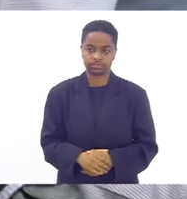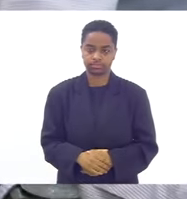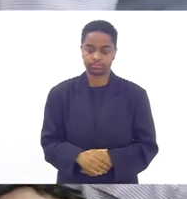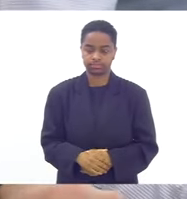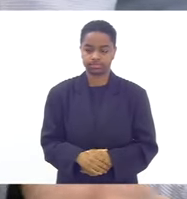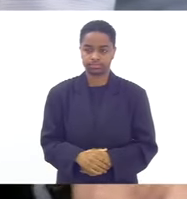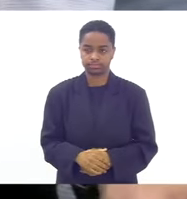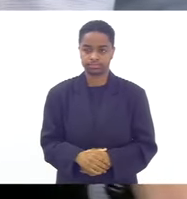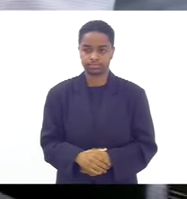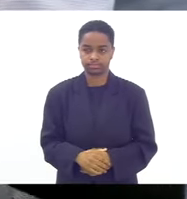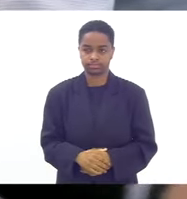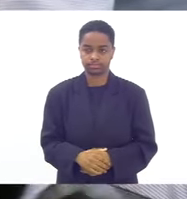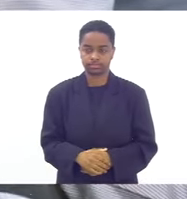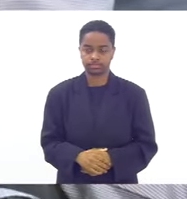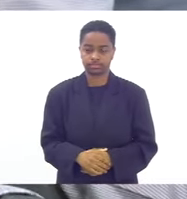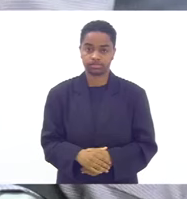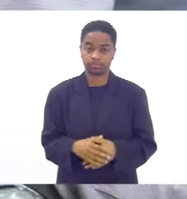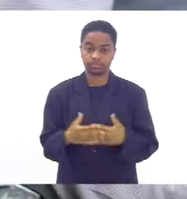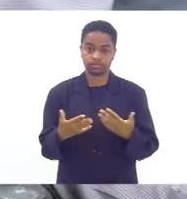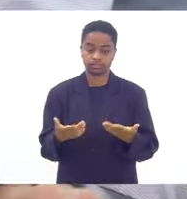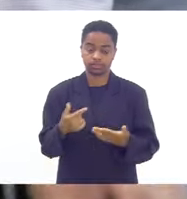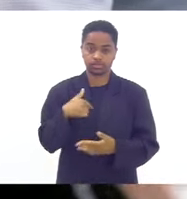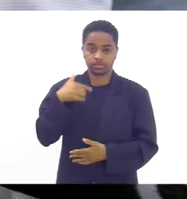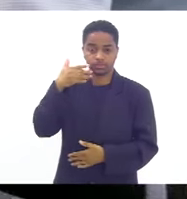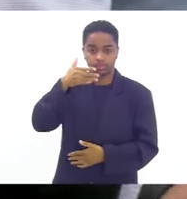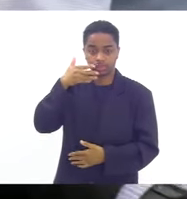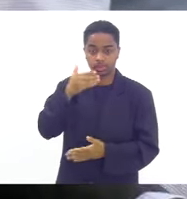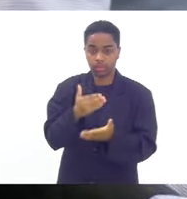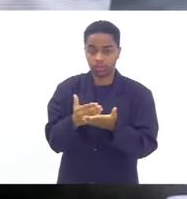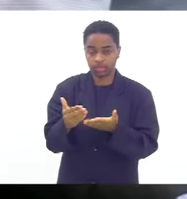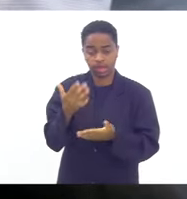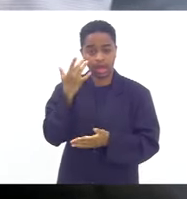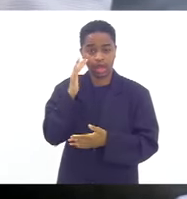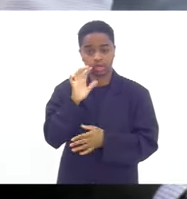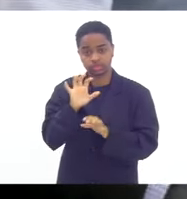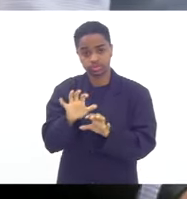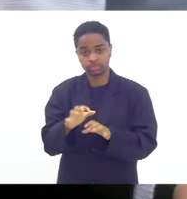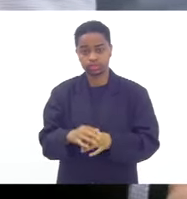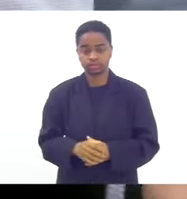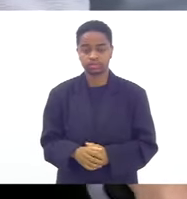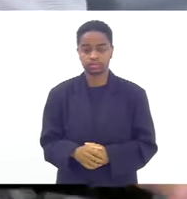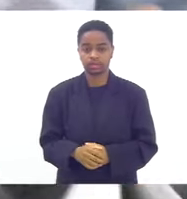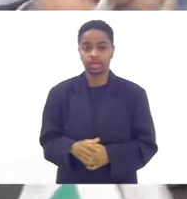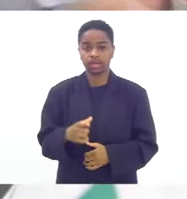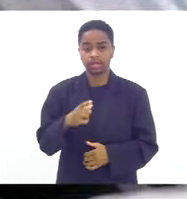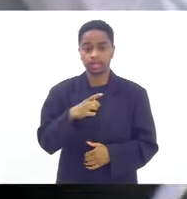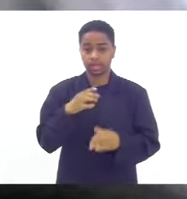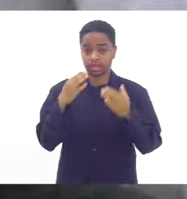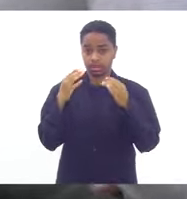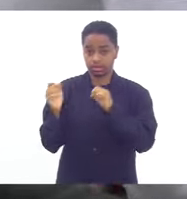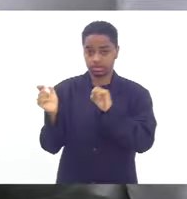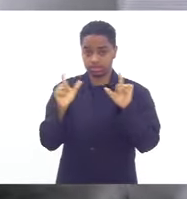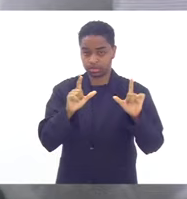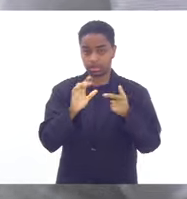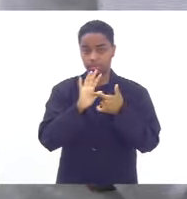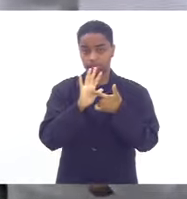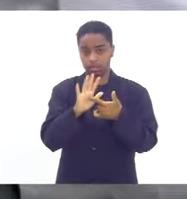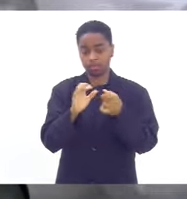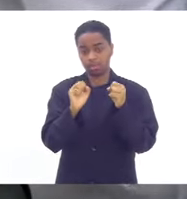Enfim, minhas considerações iniciais, eu acho que é isso. Eu trouxe, tenho uma apresentação aqui, depois eu posso passar para os